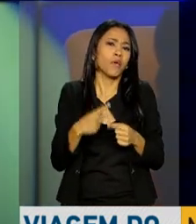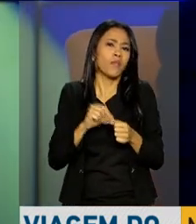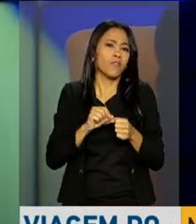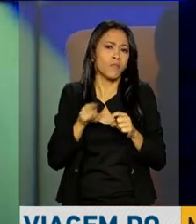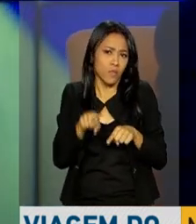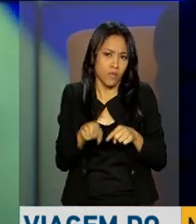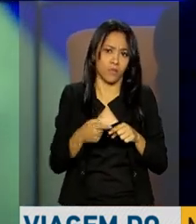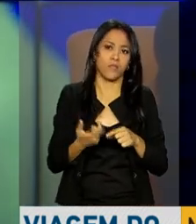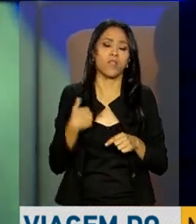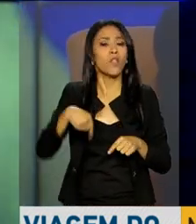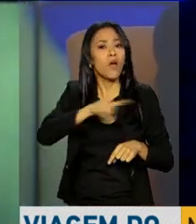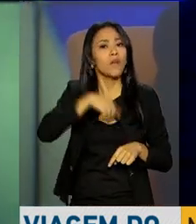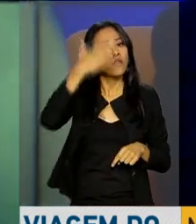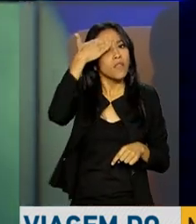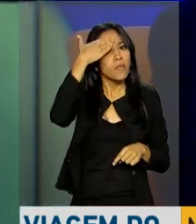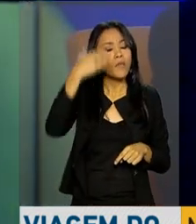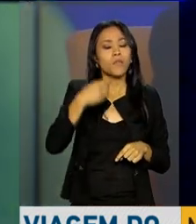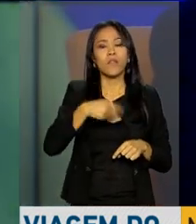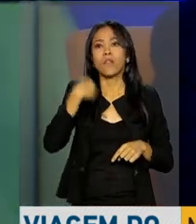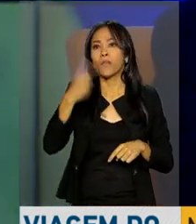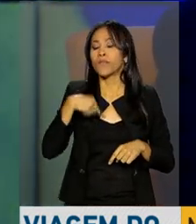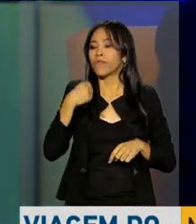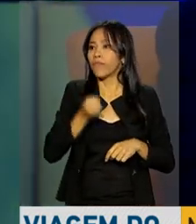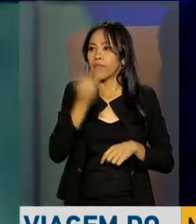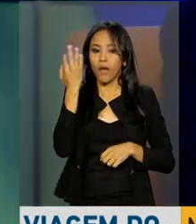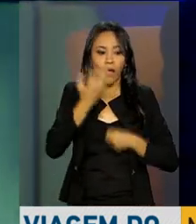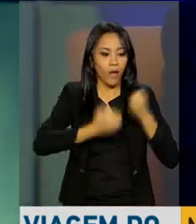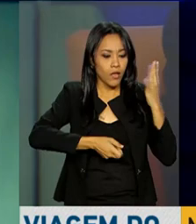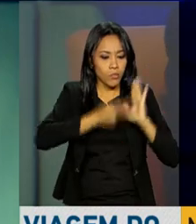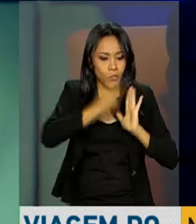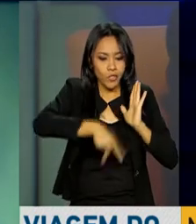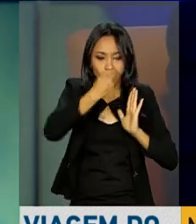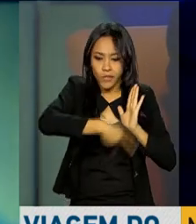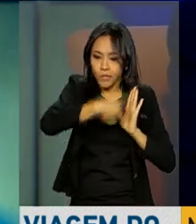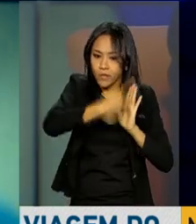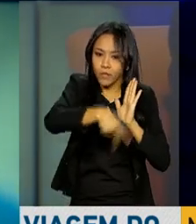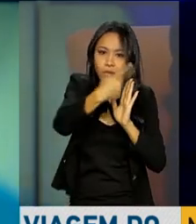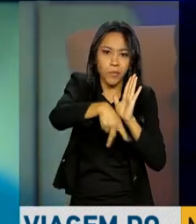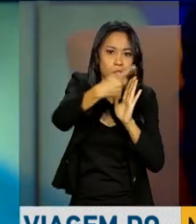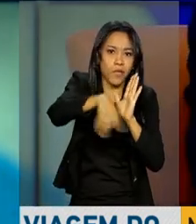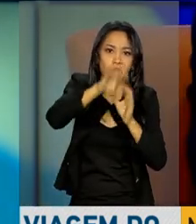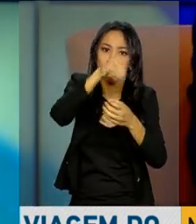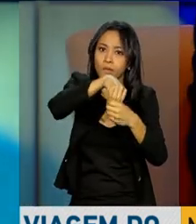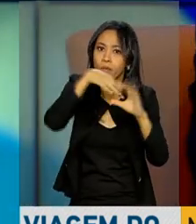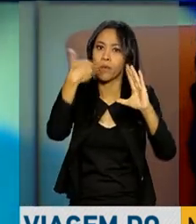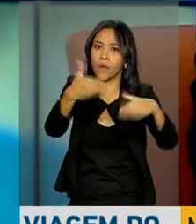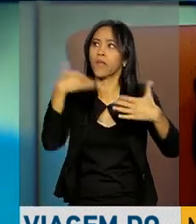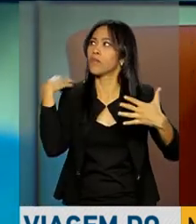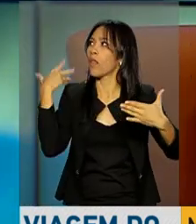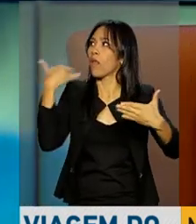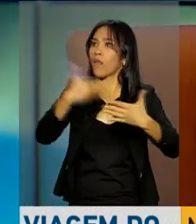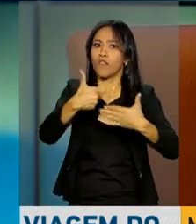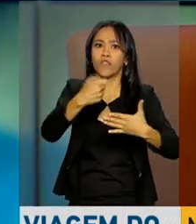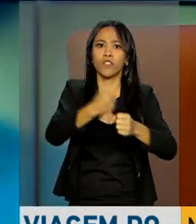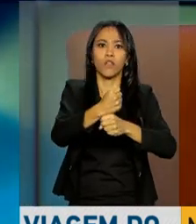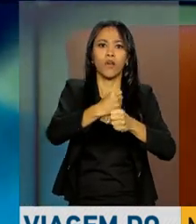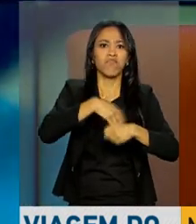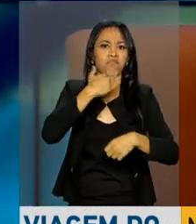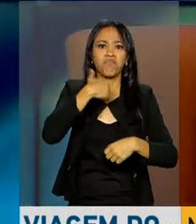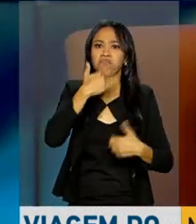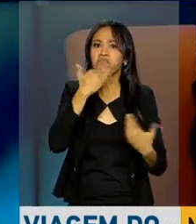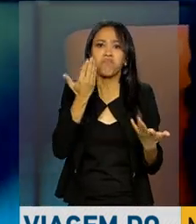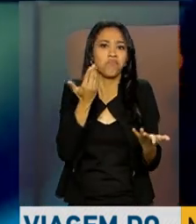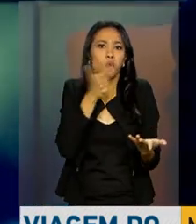Porque sabíamos, depois de vários projetos que tramitaram pelo Congresso ao longo dos 20 anos, não foram levados